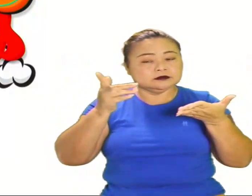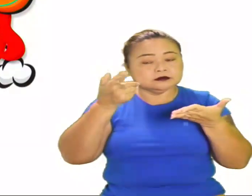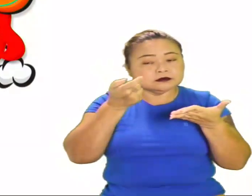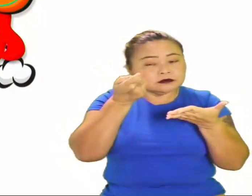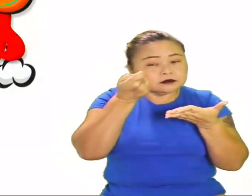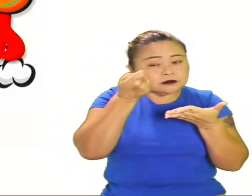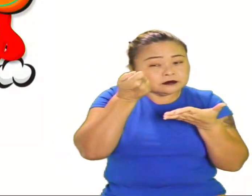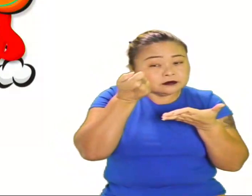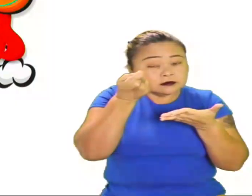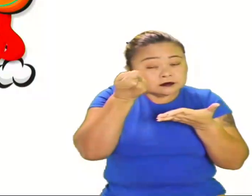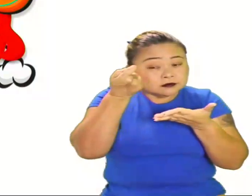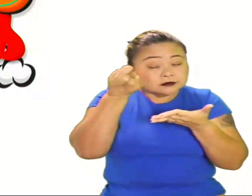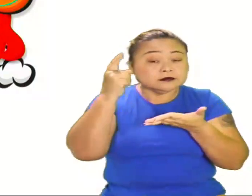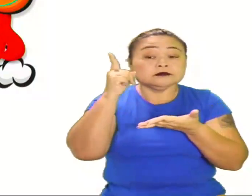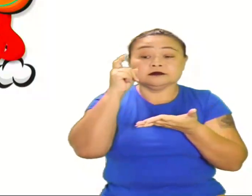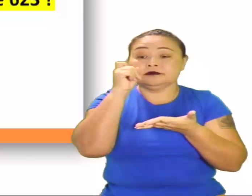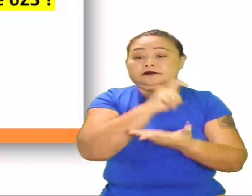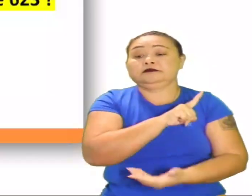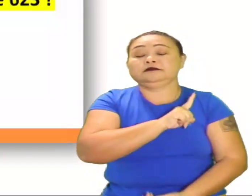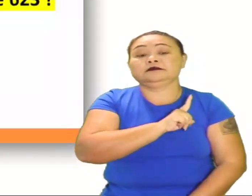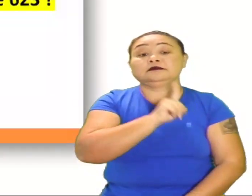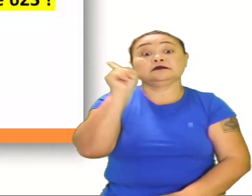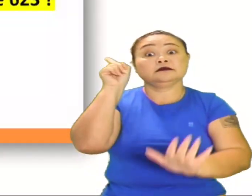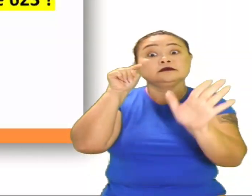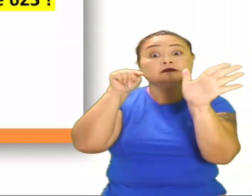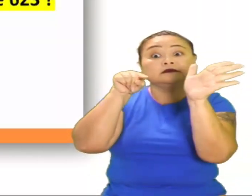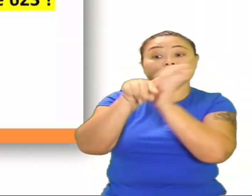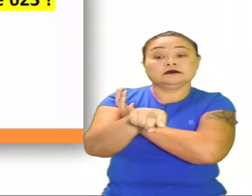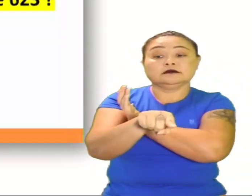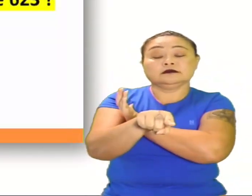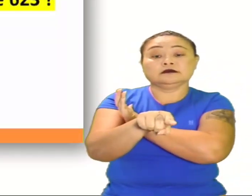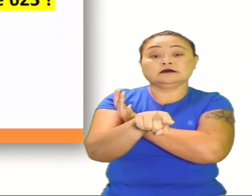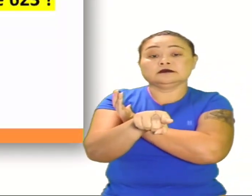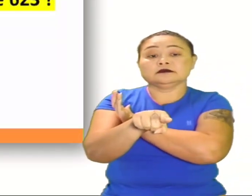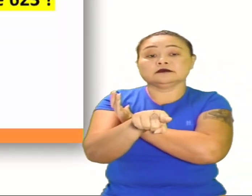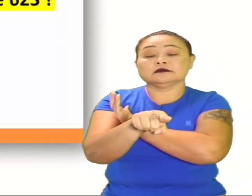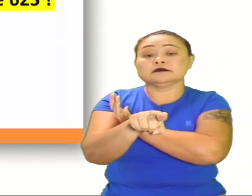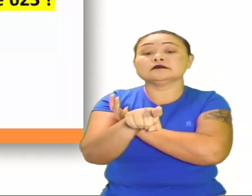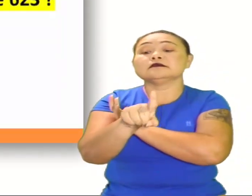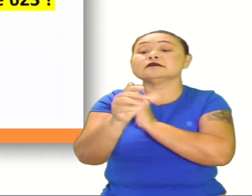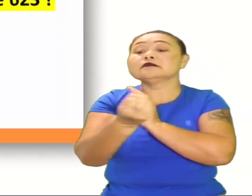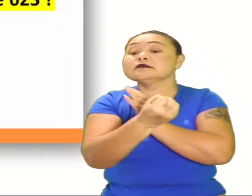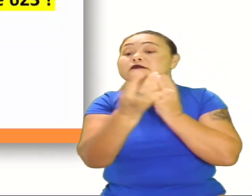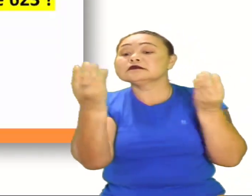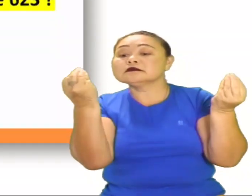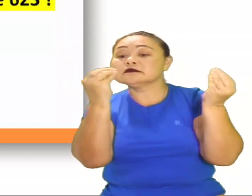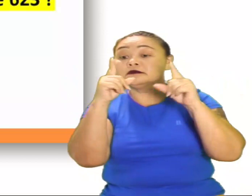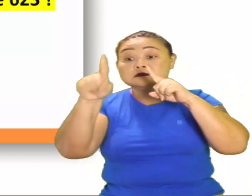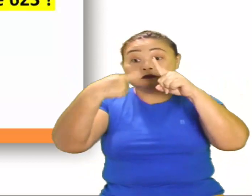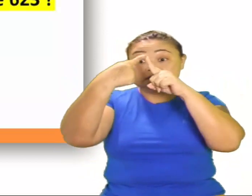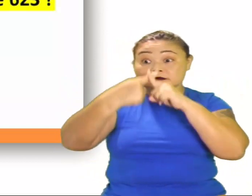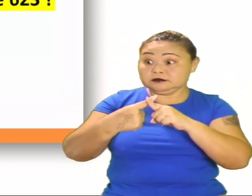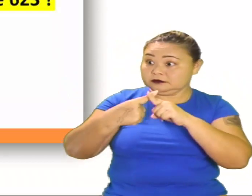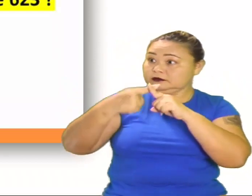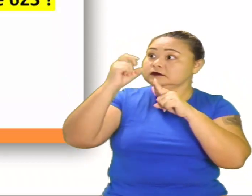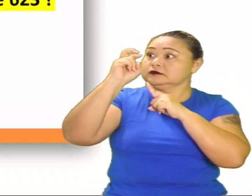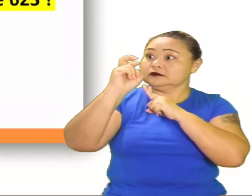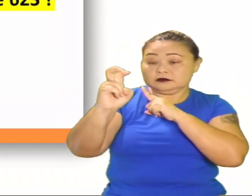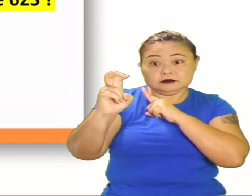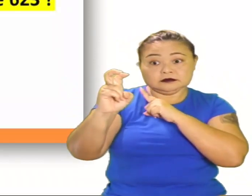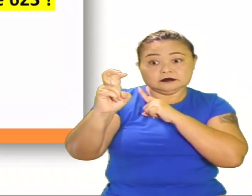mais puxadinho, quer ver? Olha lá, a pergunta era, professor Maurício, bora ver. Quantos múltiplos de